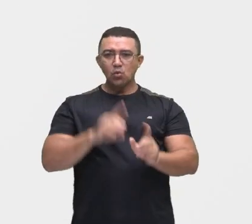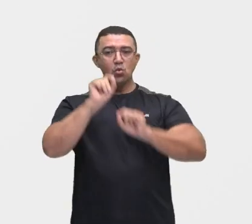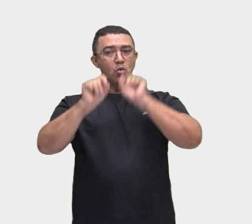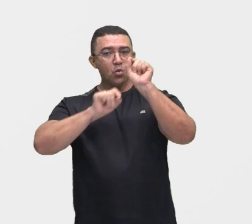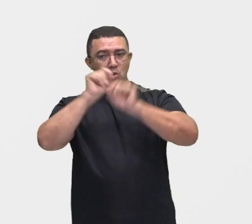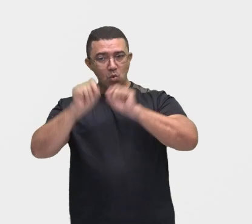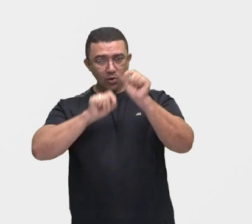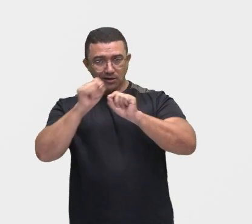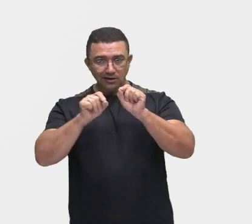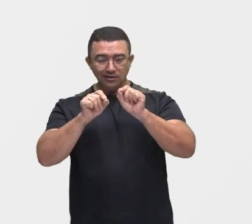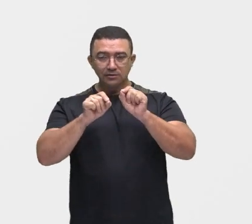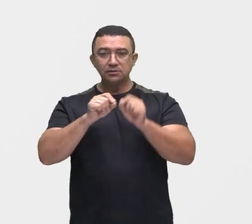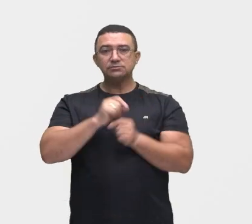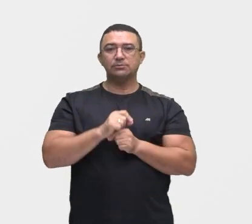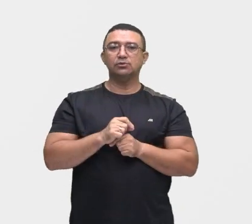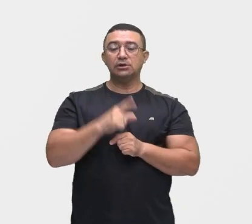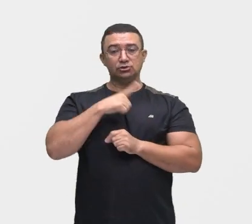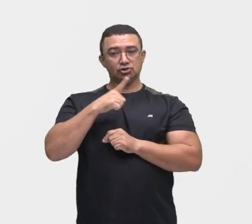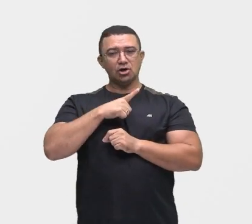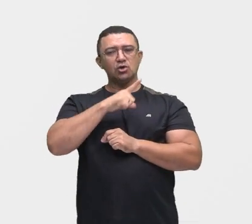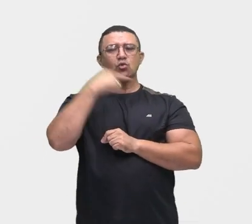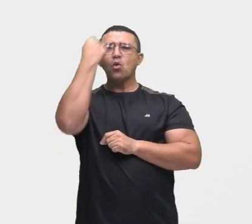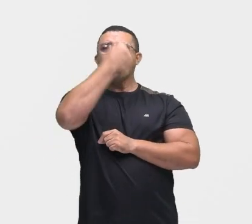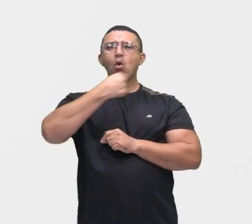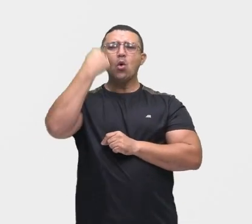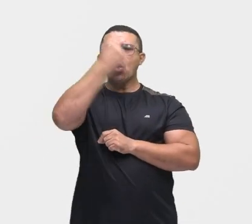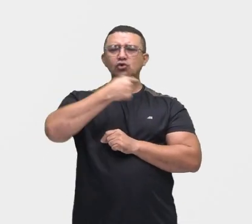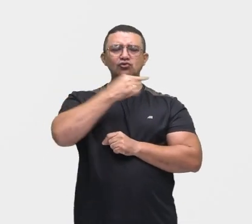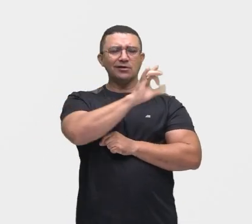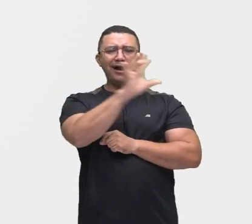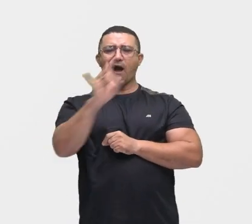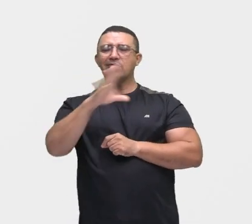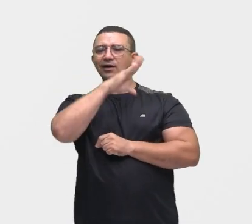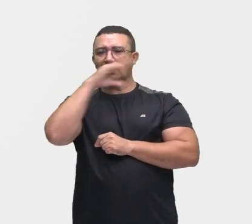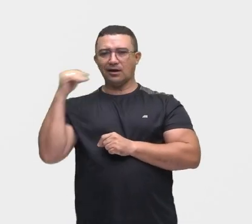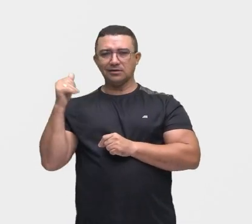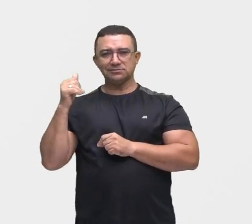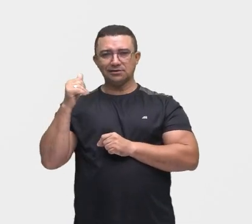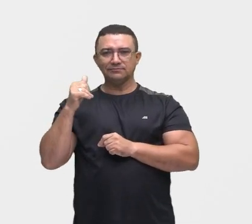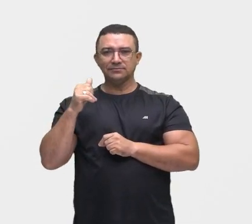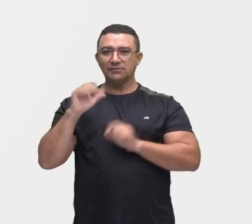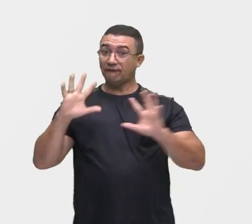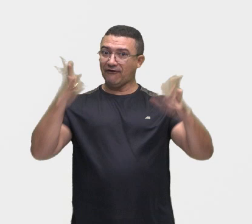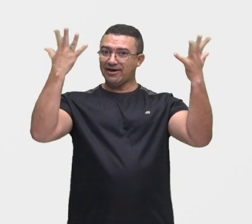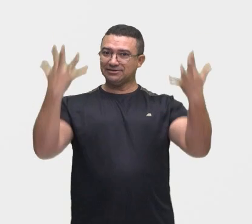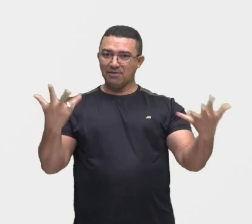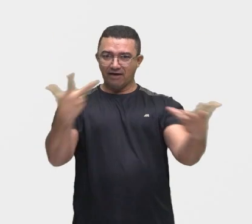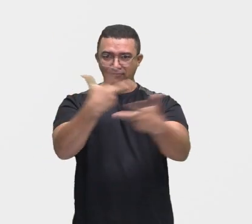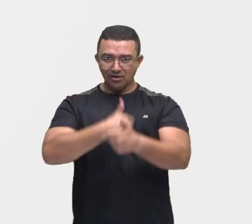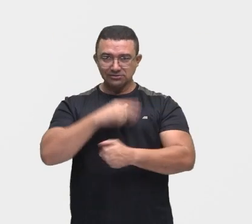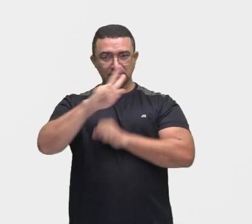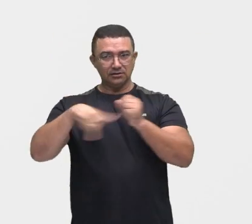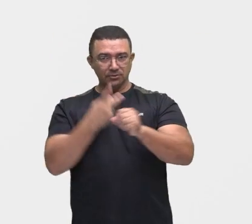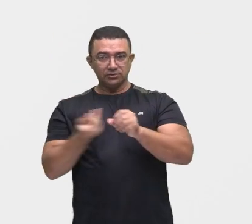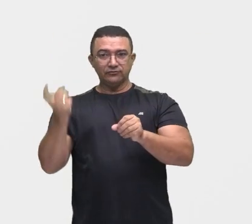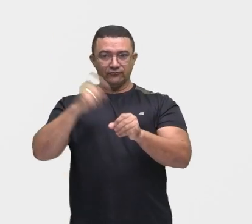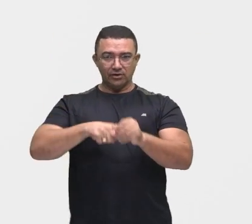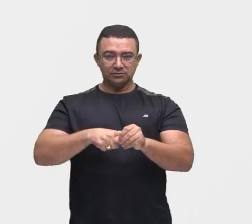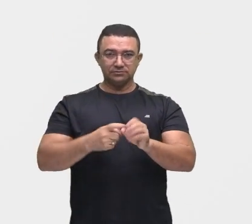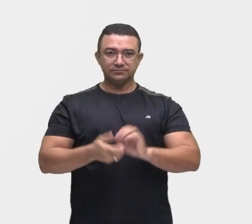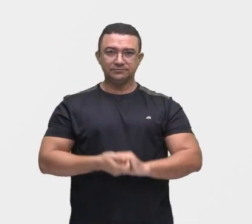no rosto de cada criança a expectativa de uma festa maravilhosa. Volto já já para conferir o seu trabalho. Leia a segunda questão também.